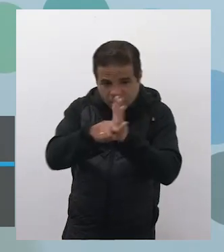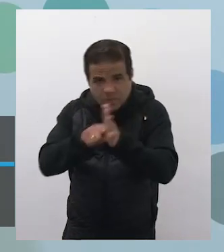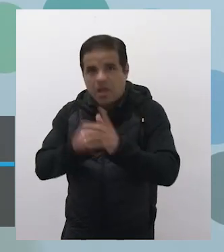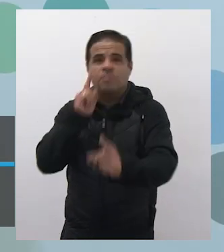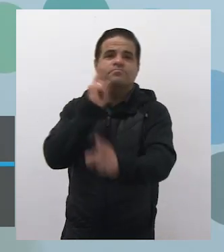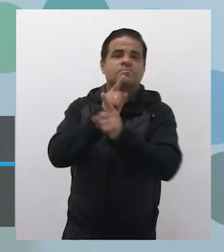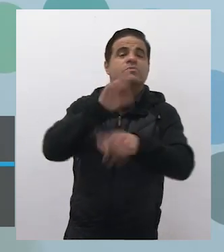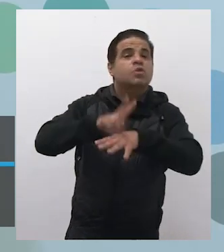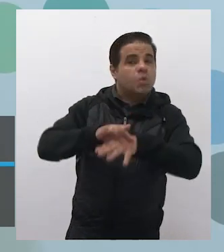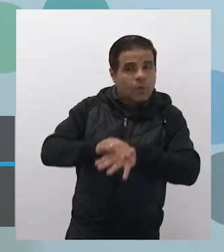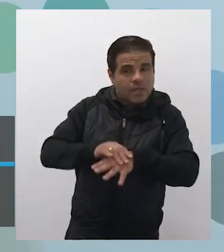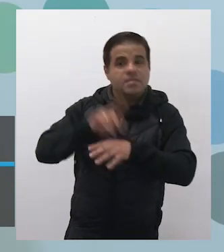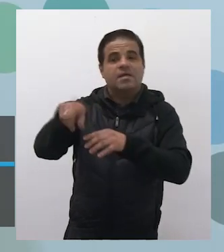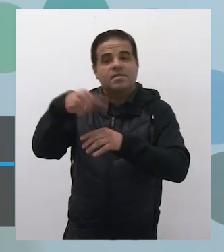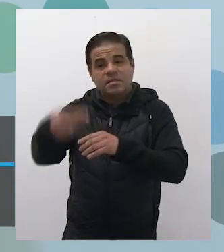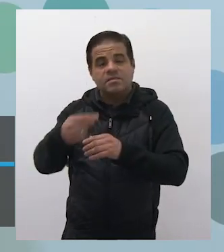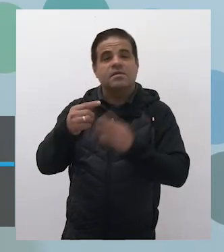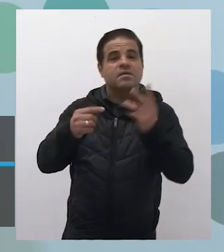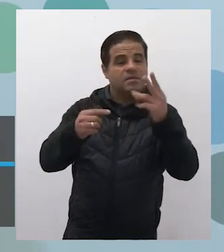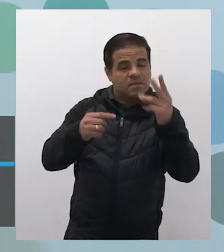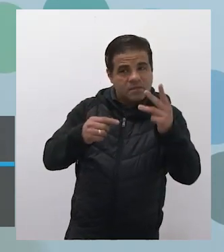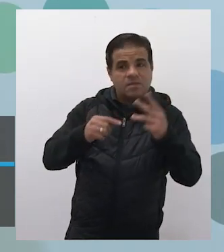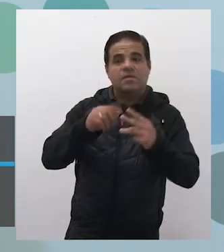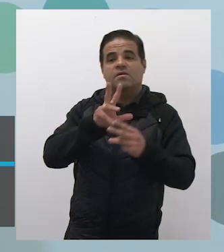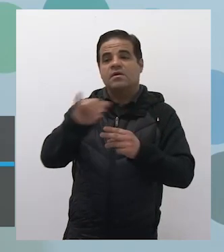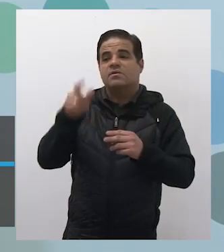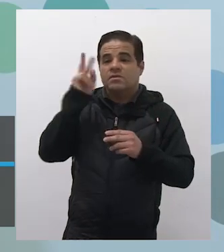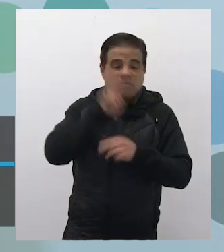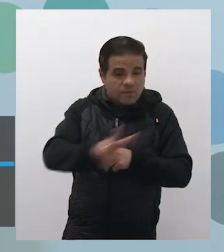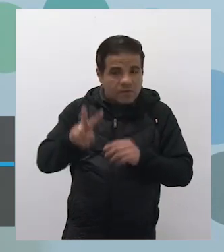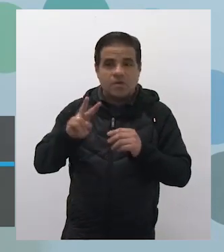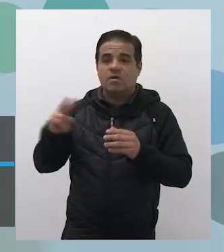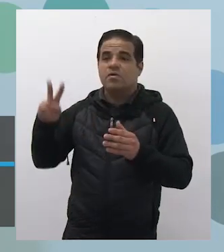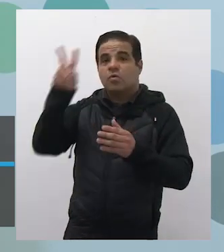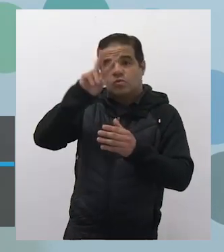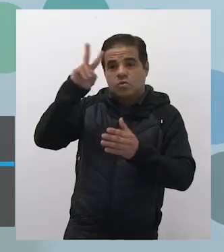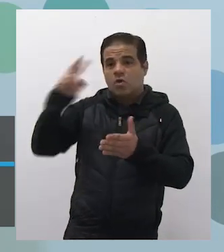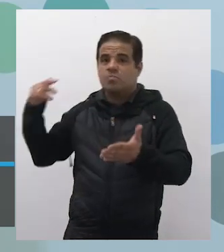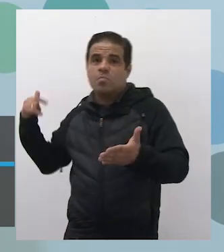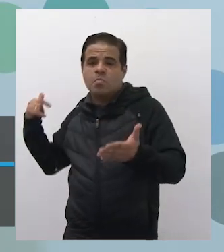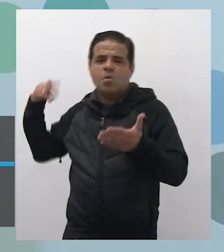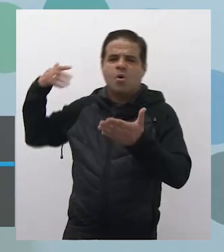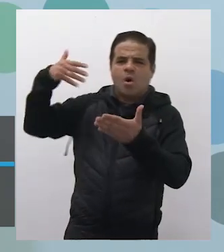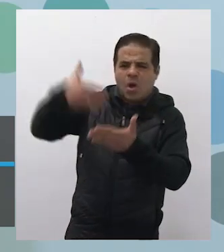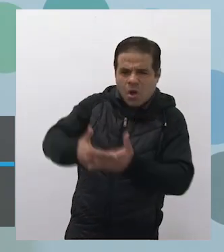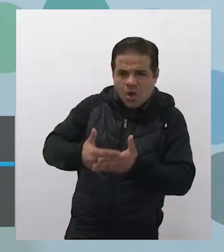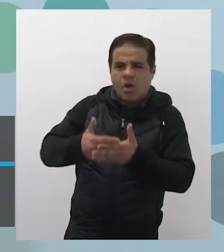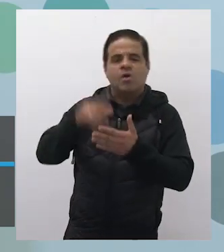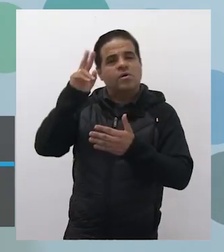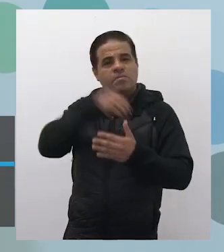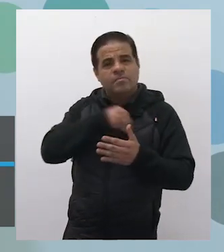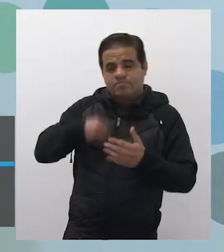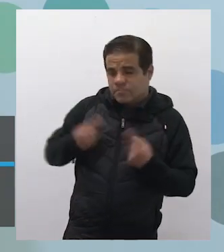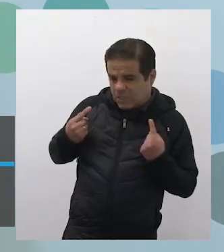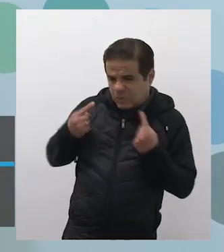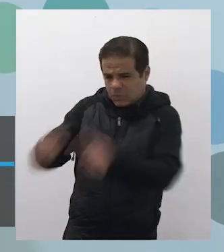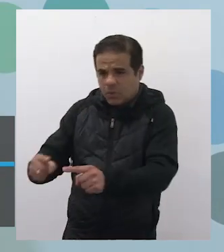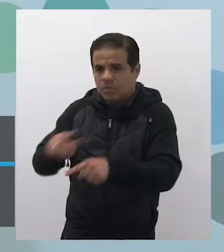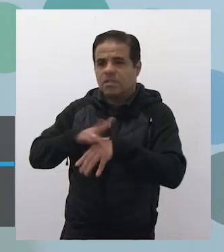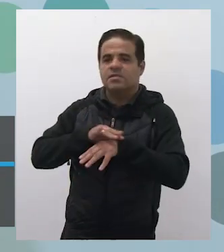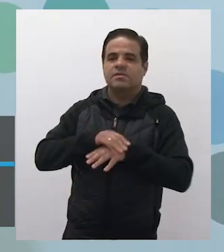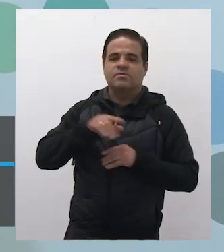descobrir essa doença, e aí nesse passo 3, a gente vai dar uma olhada no histórico médico para atacar essa doença com precisão, fazer um plano